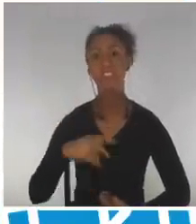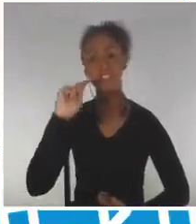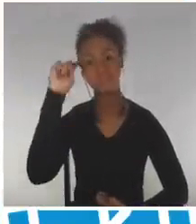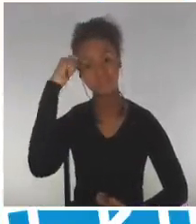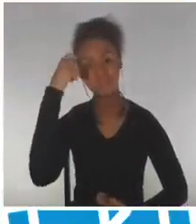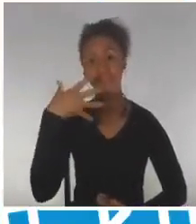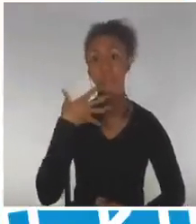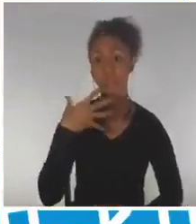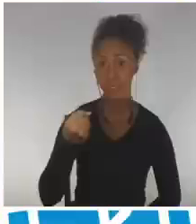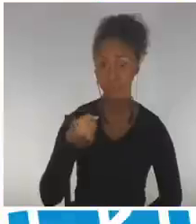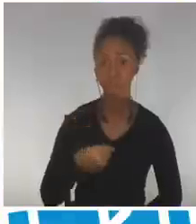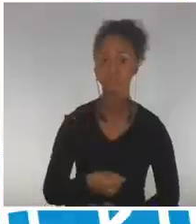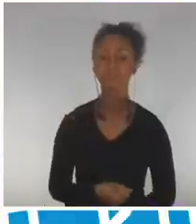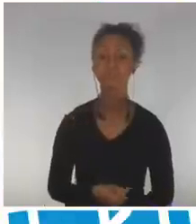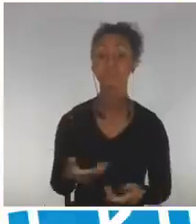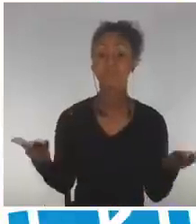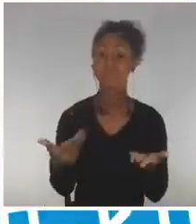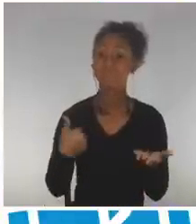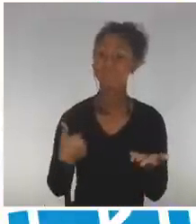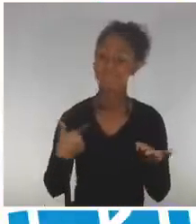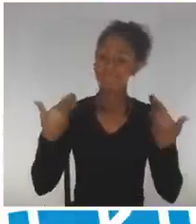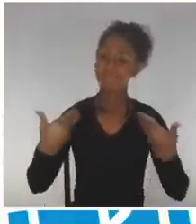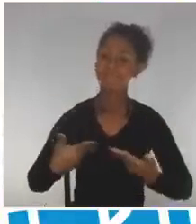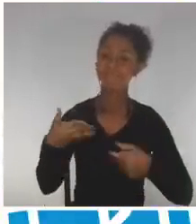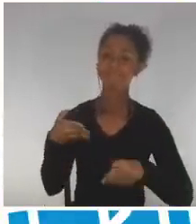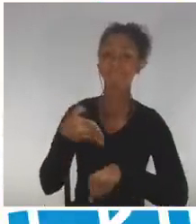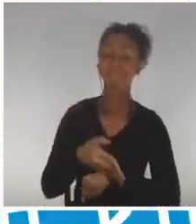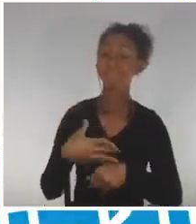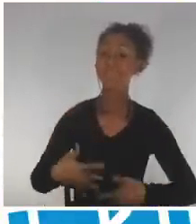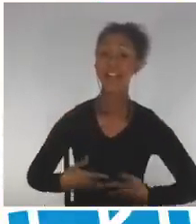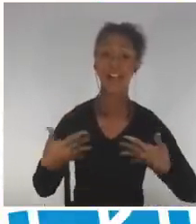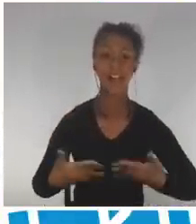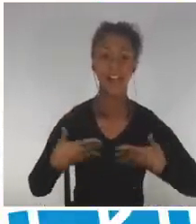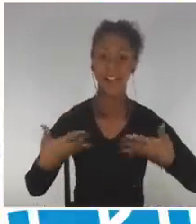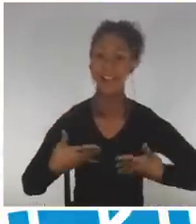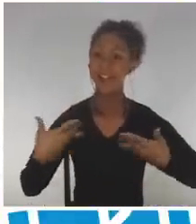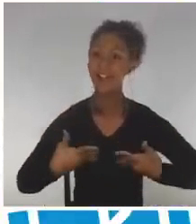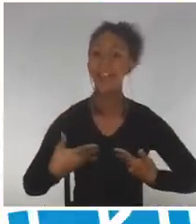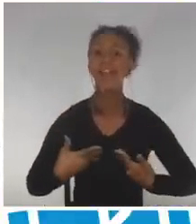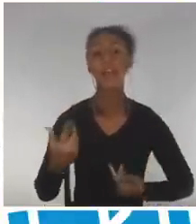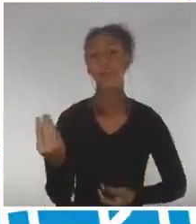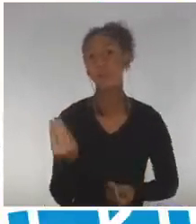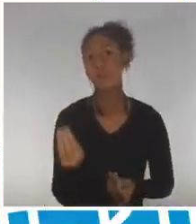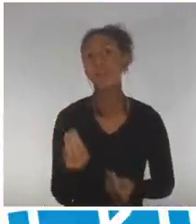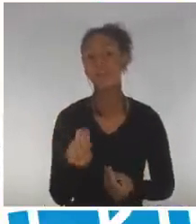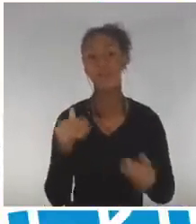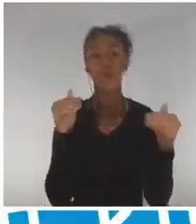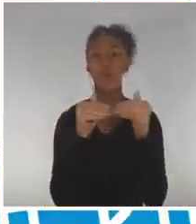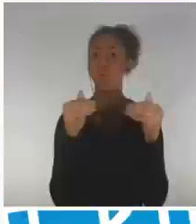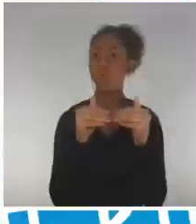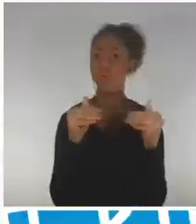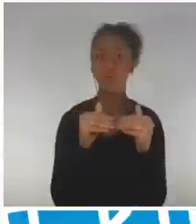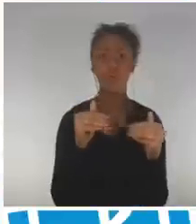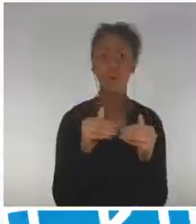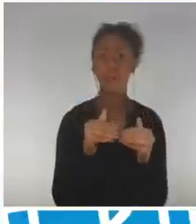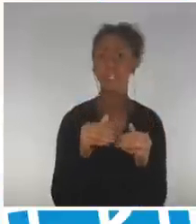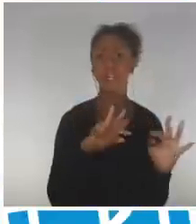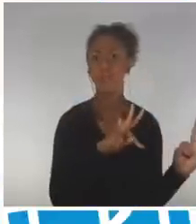estou aqui com muita alegria, primeiro para concordar com quase, acho que praticamente com tudo que eu